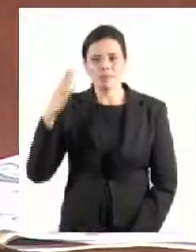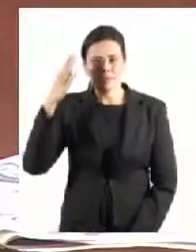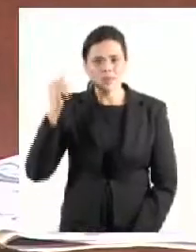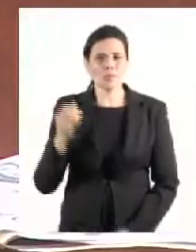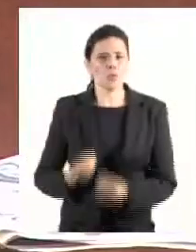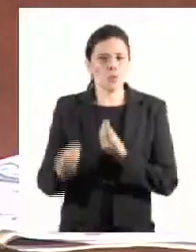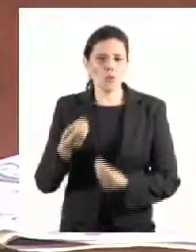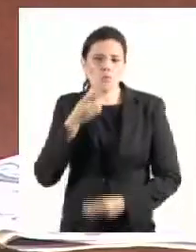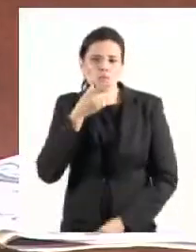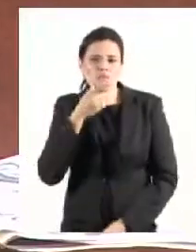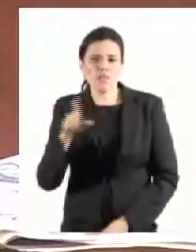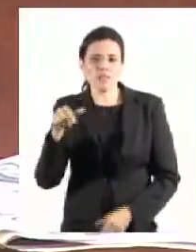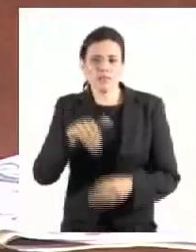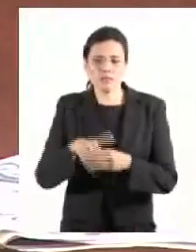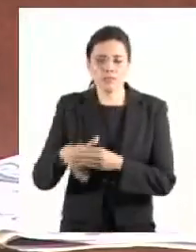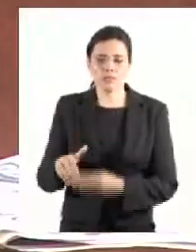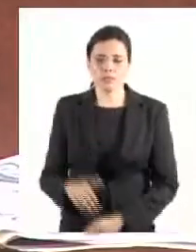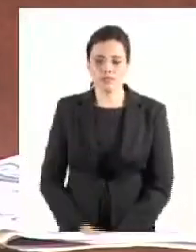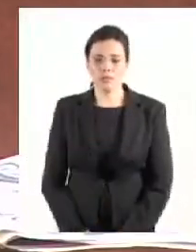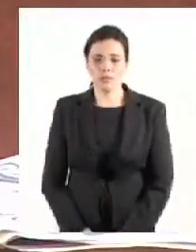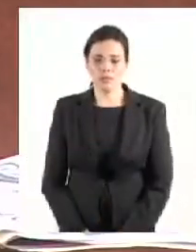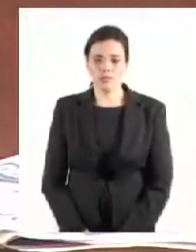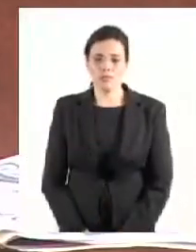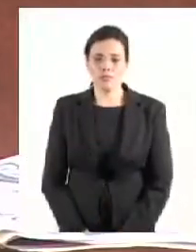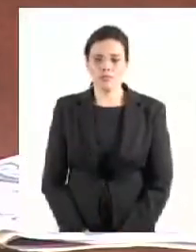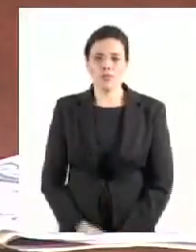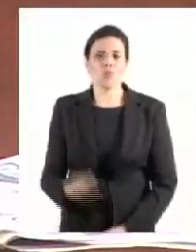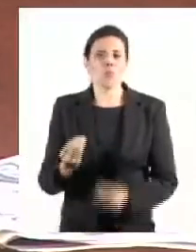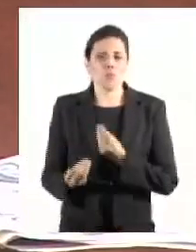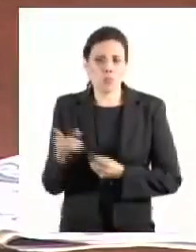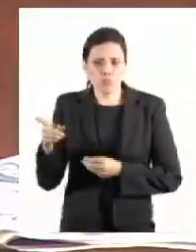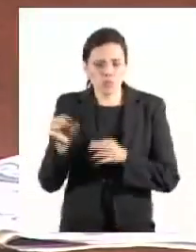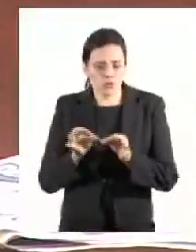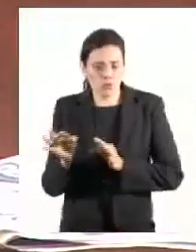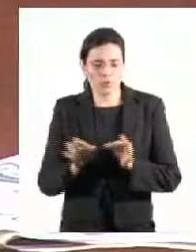as práticas que ele utiliza para se eleger.